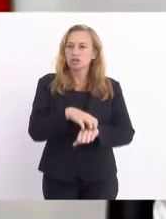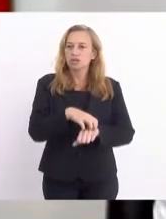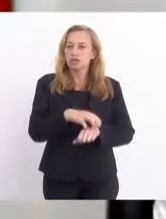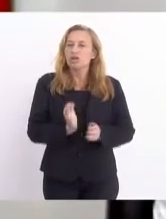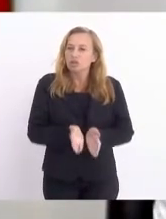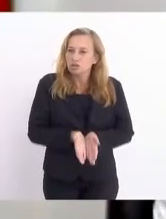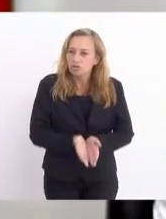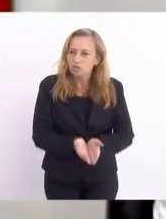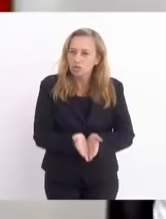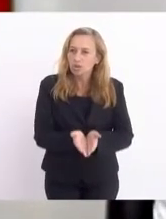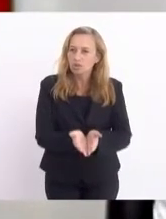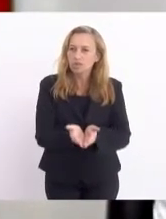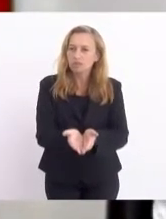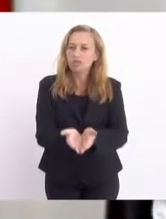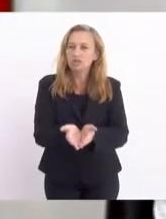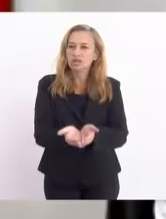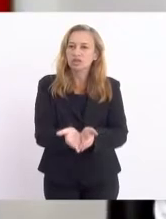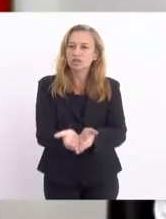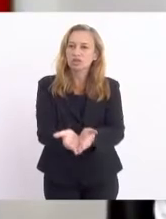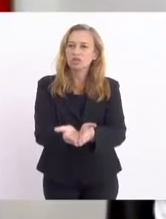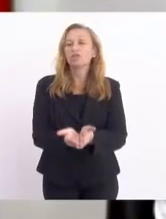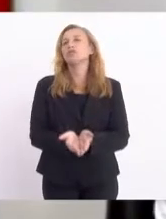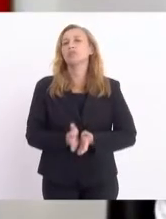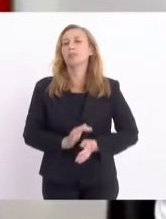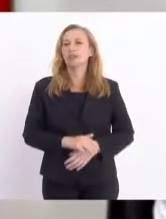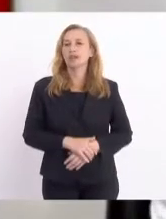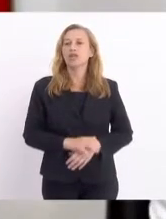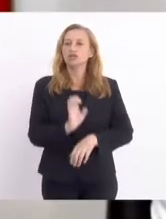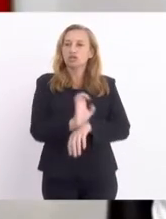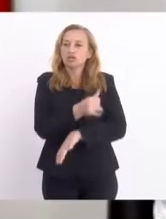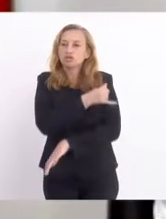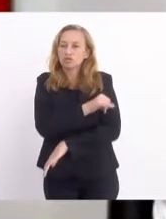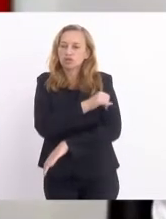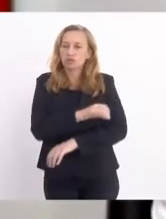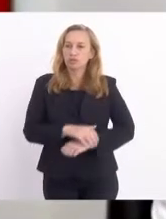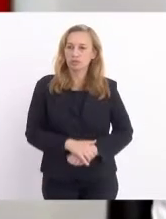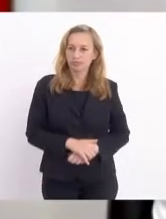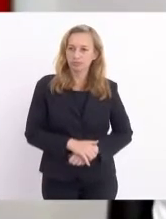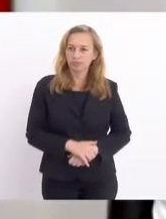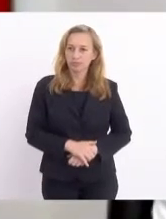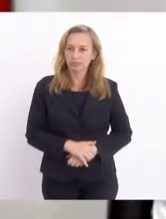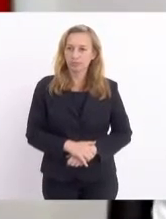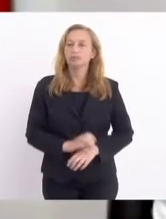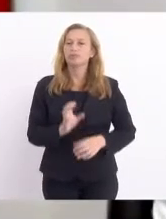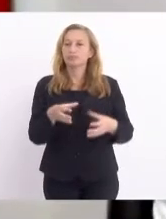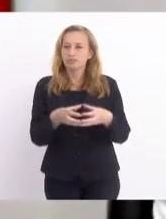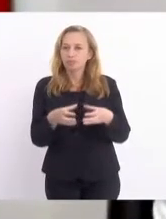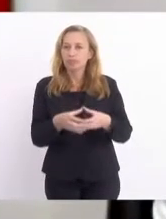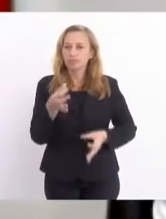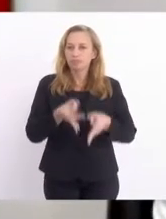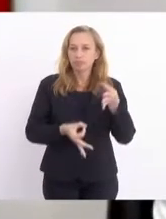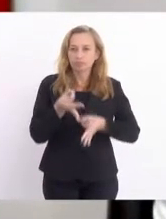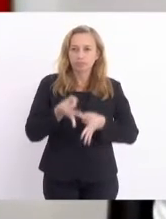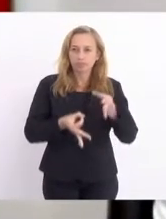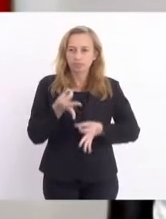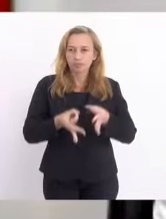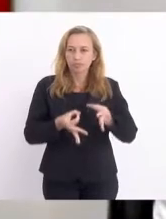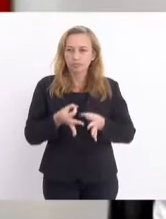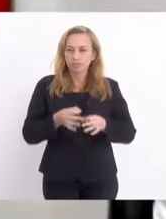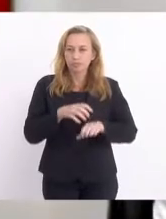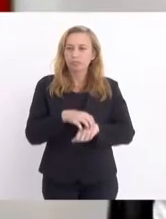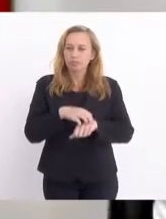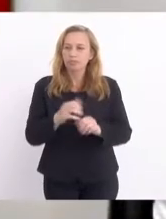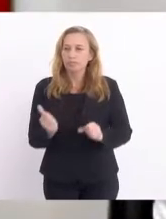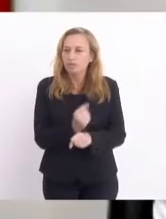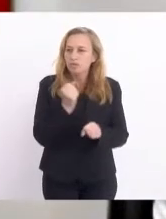de passageiros, cargas e veículos do Estado do Rio de Janeiro, pendente do parecer das comissões de Constituição e Justiça, de Transporte, de